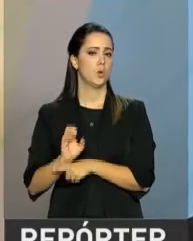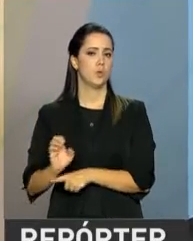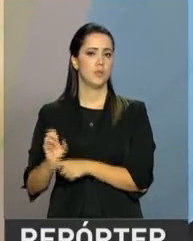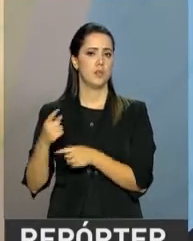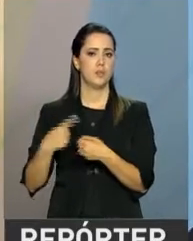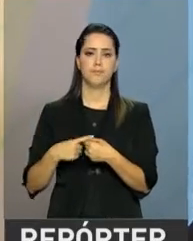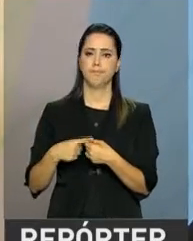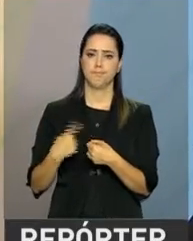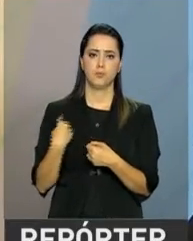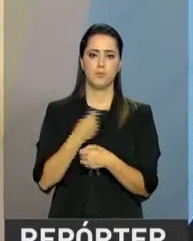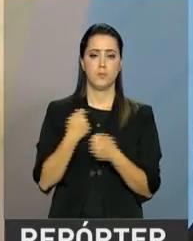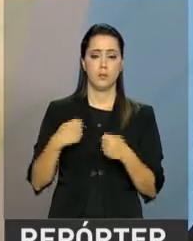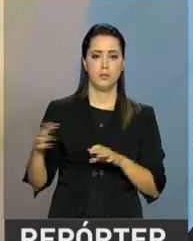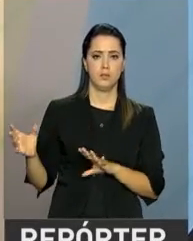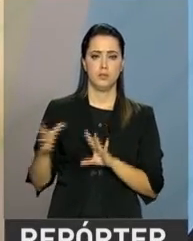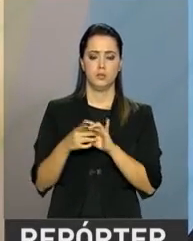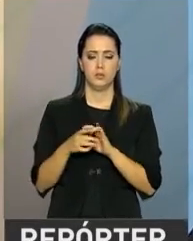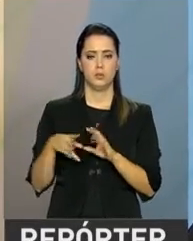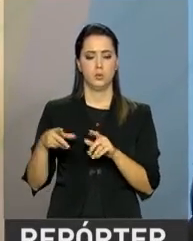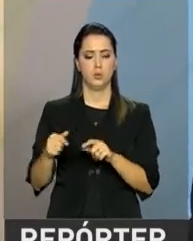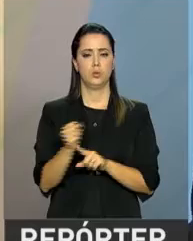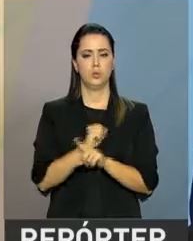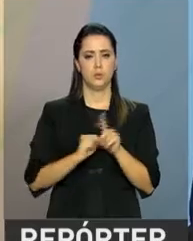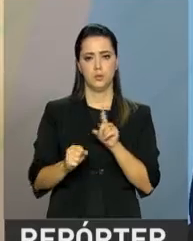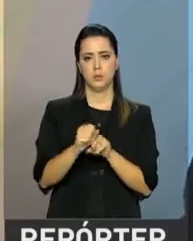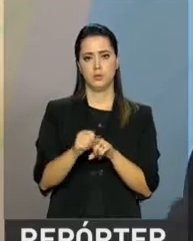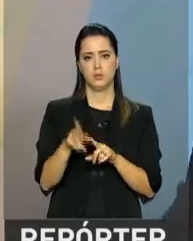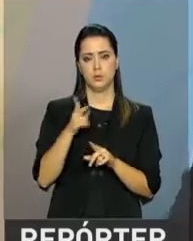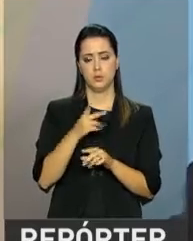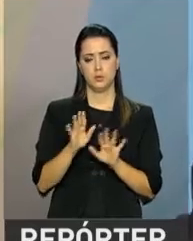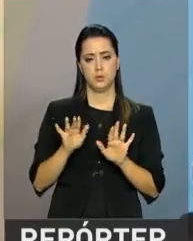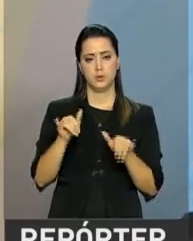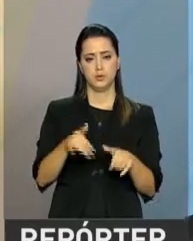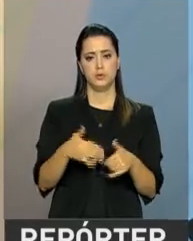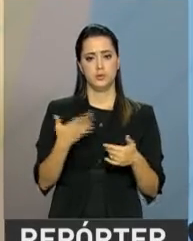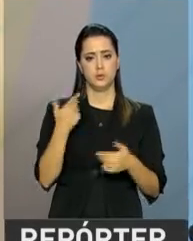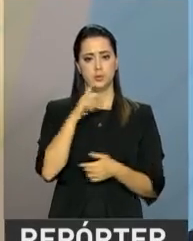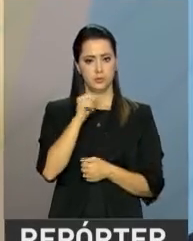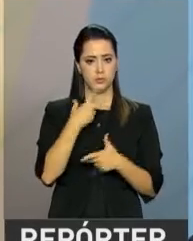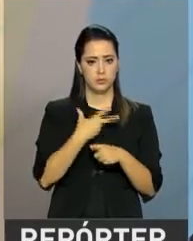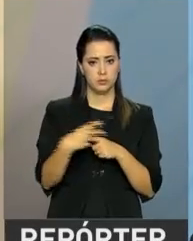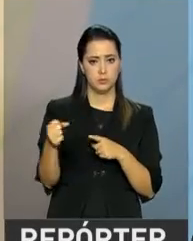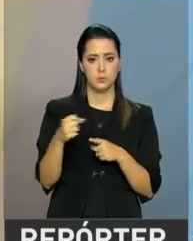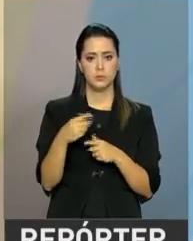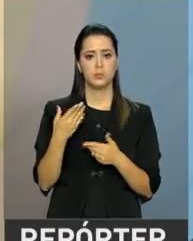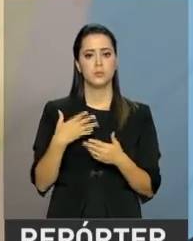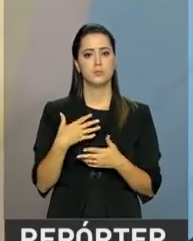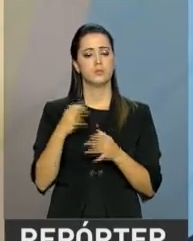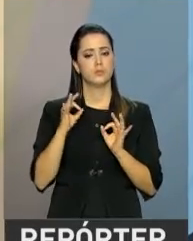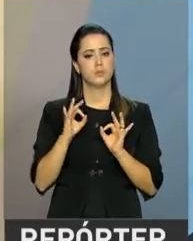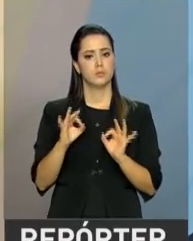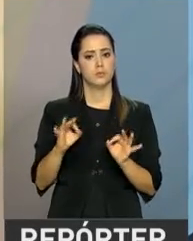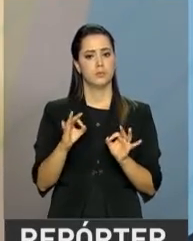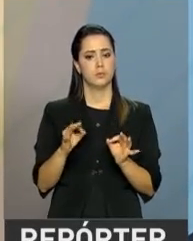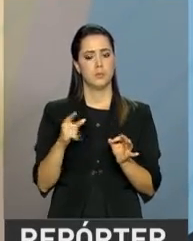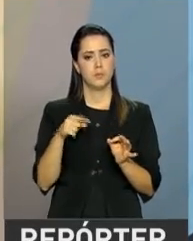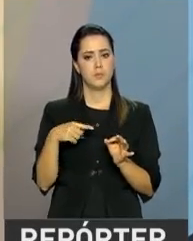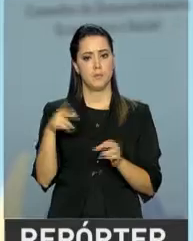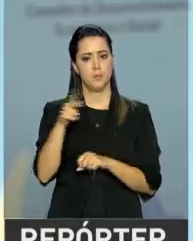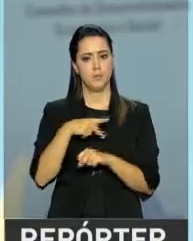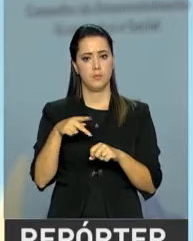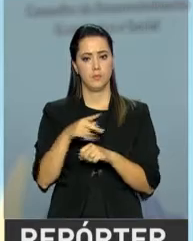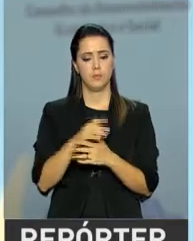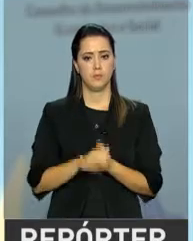tratar nós temos que integrar toda a sociedade para que a final se ganha uma certa tranquilidade no